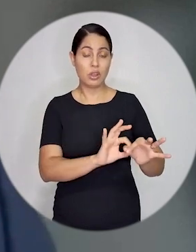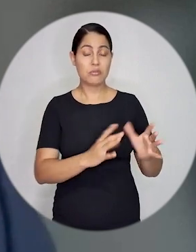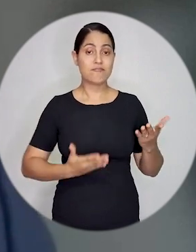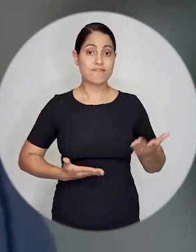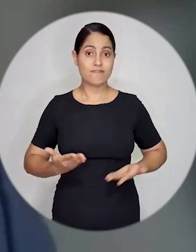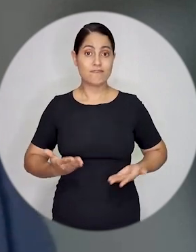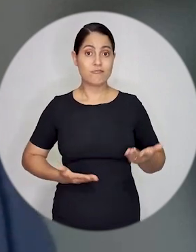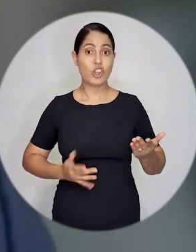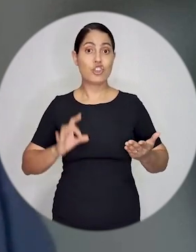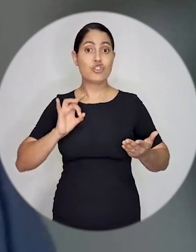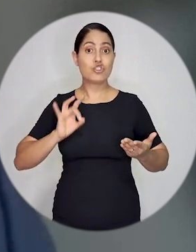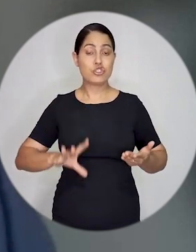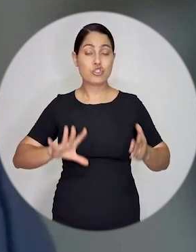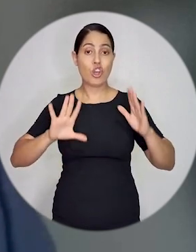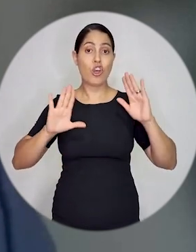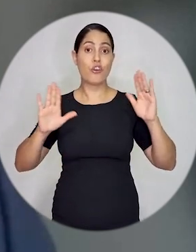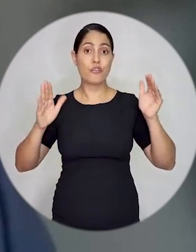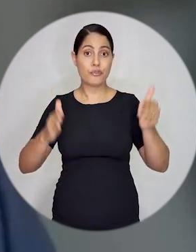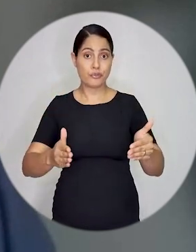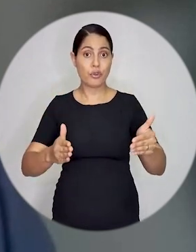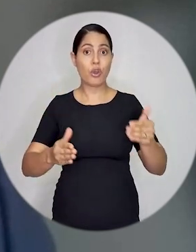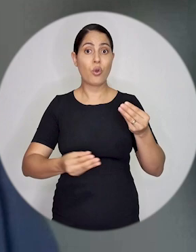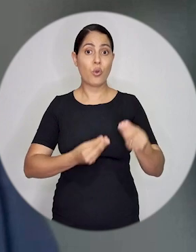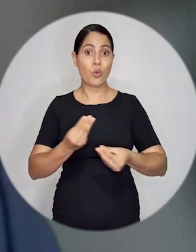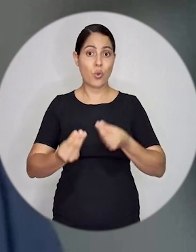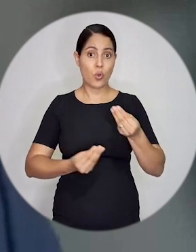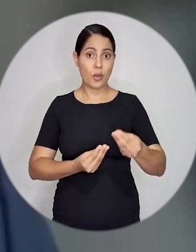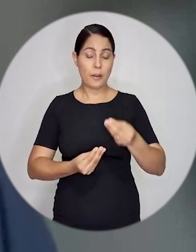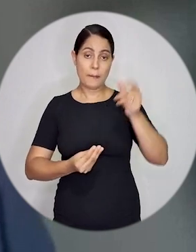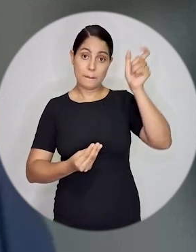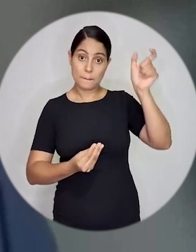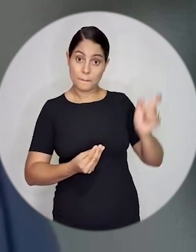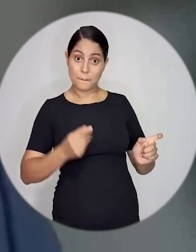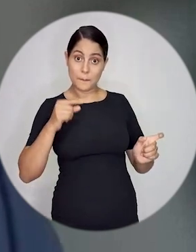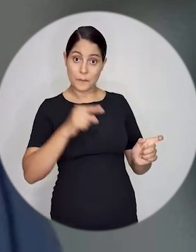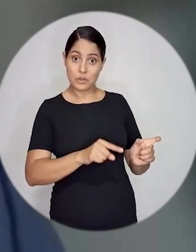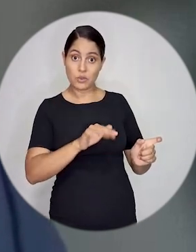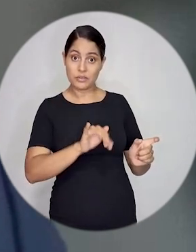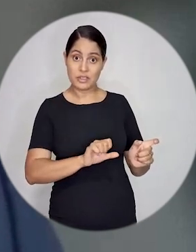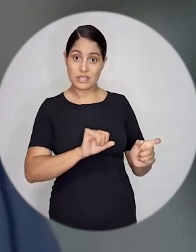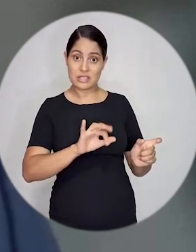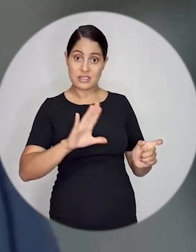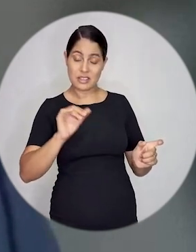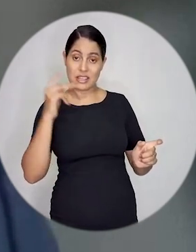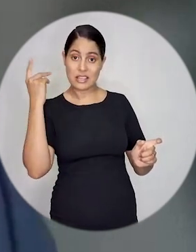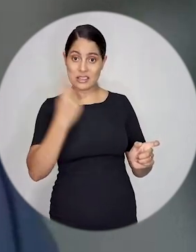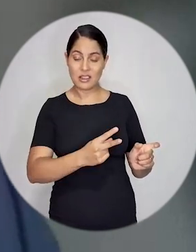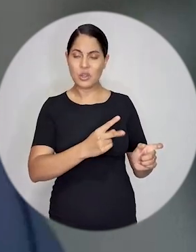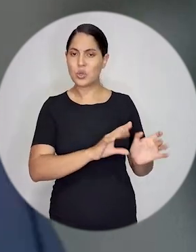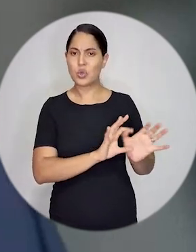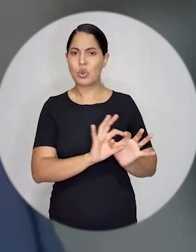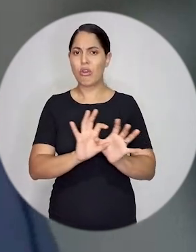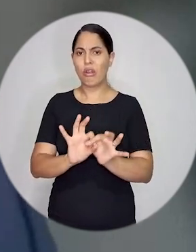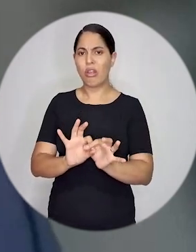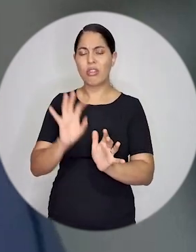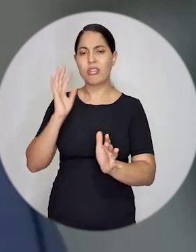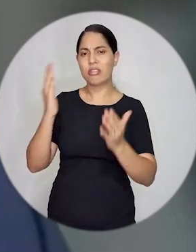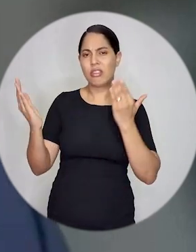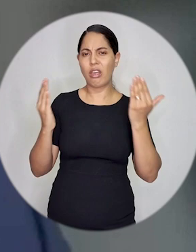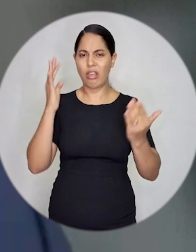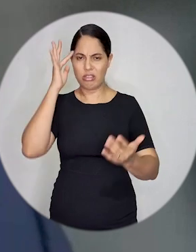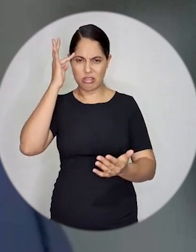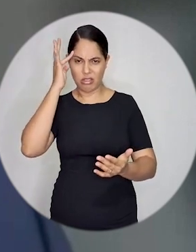tributo que deverá onerar somente o consumidor final, pessoa física daquele serviço. Então, na